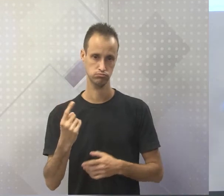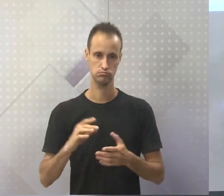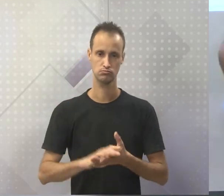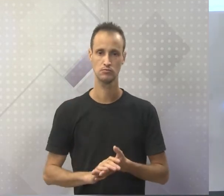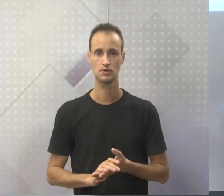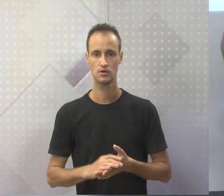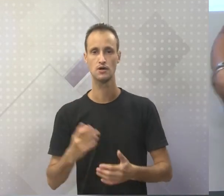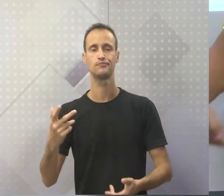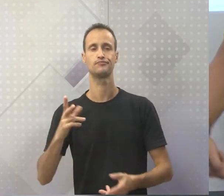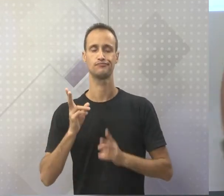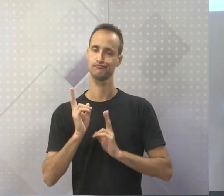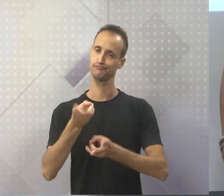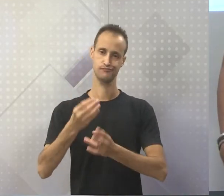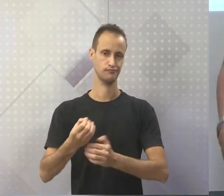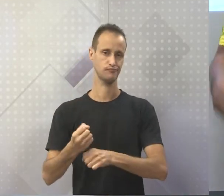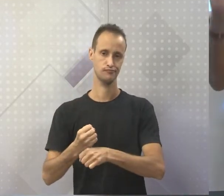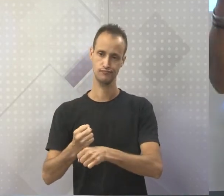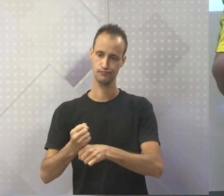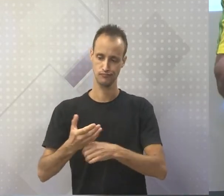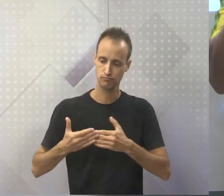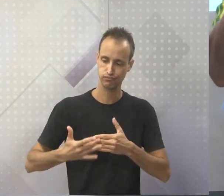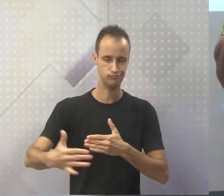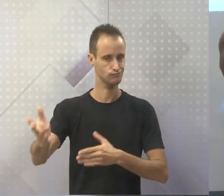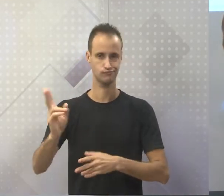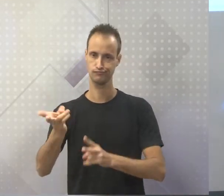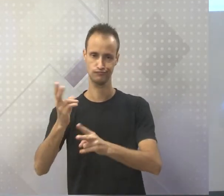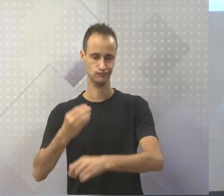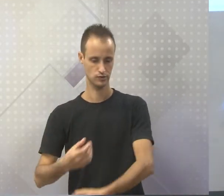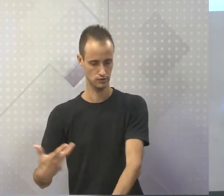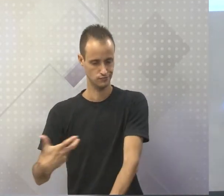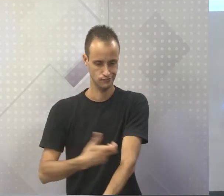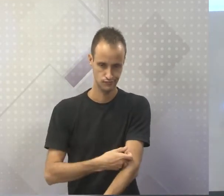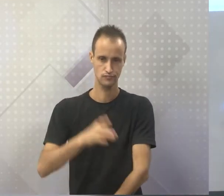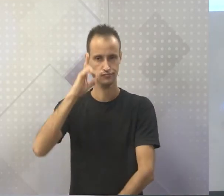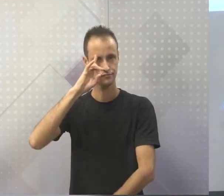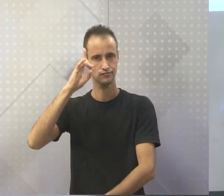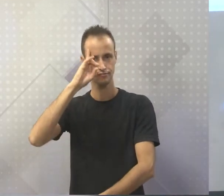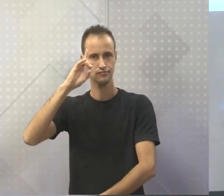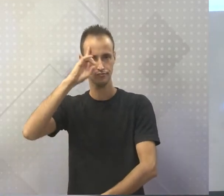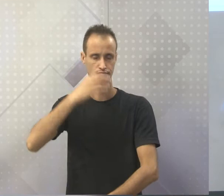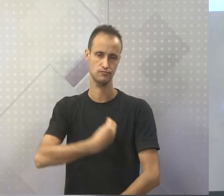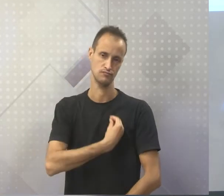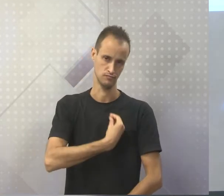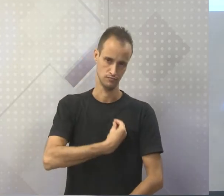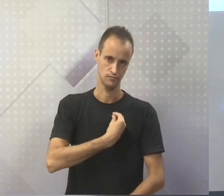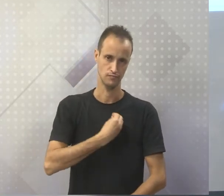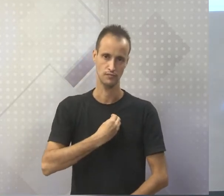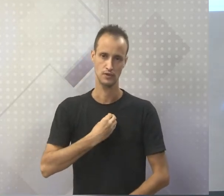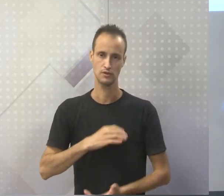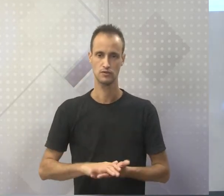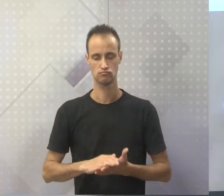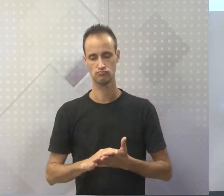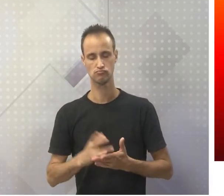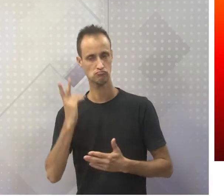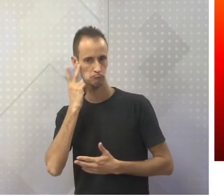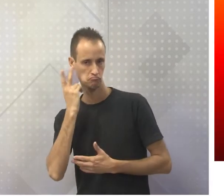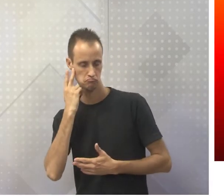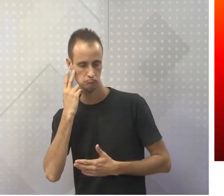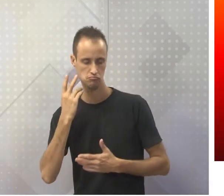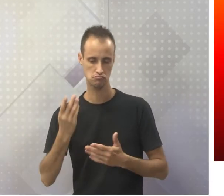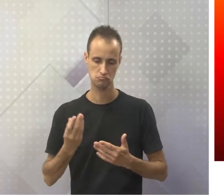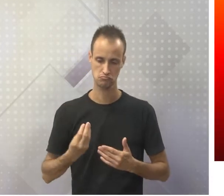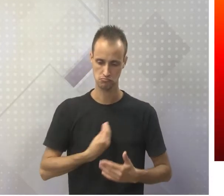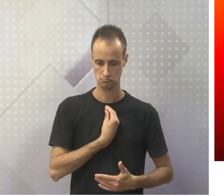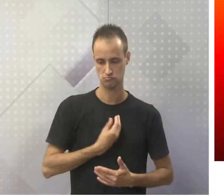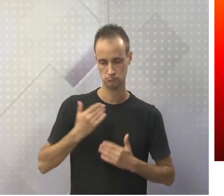vai ter que aplicar insulina diária para poder ter uma vida que se assemelha ao normal.